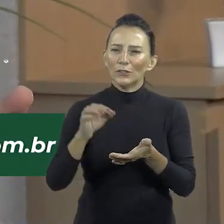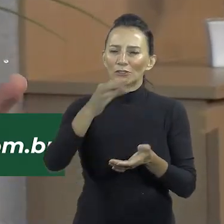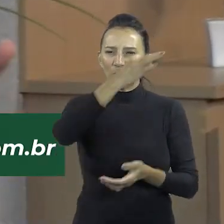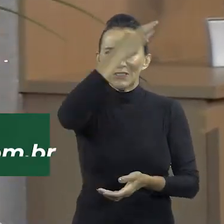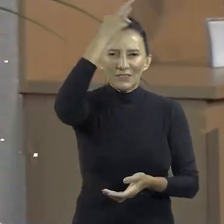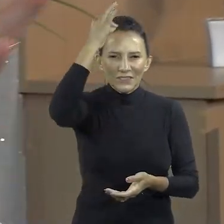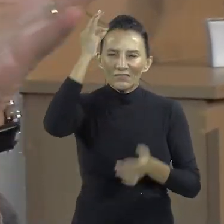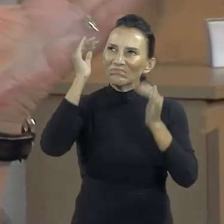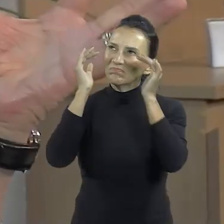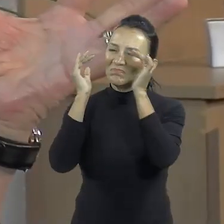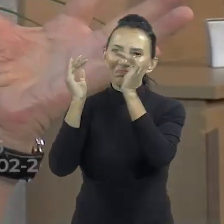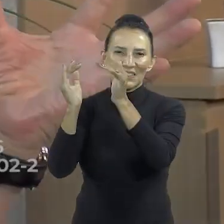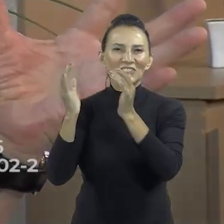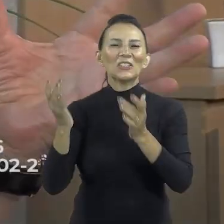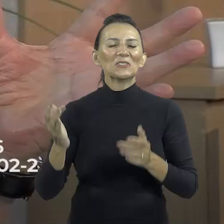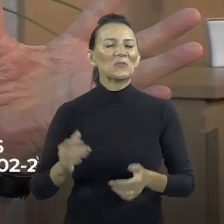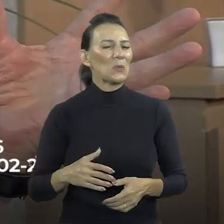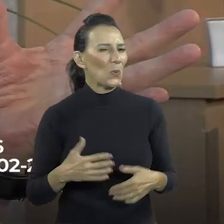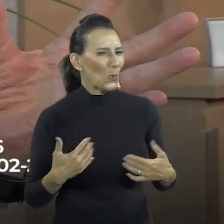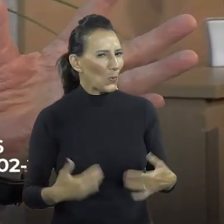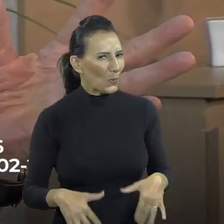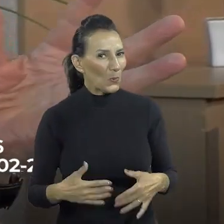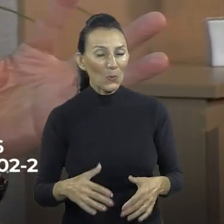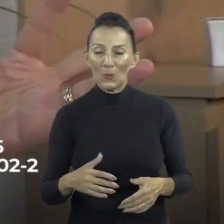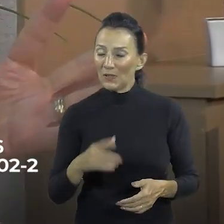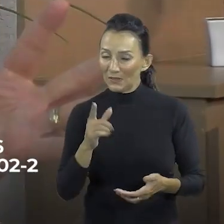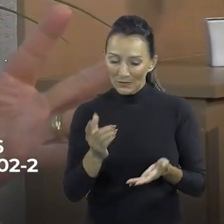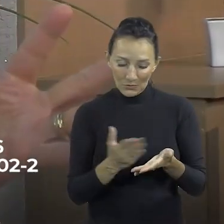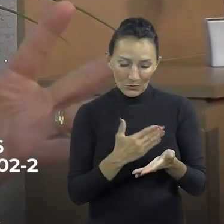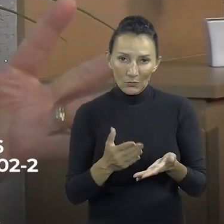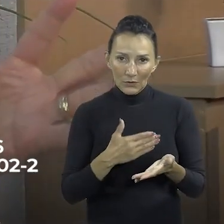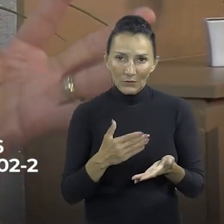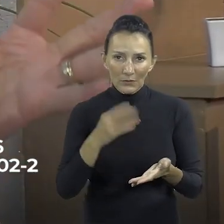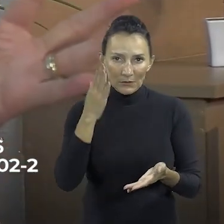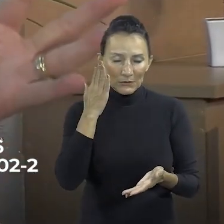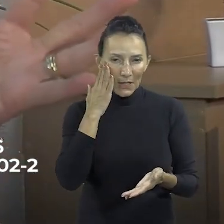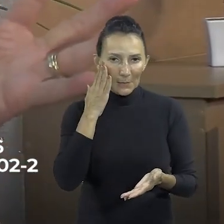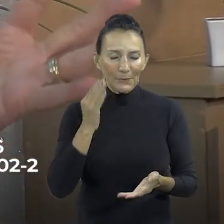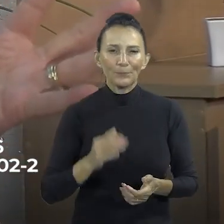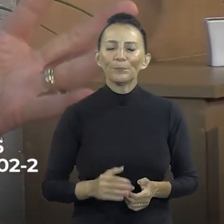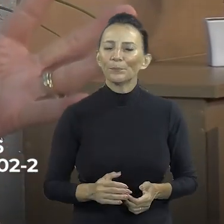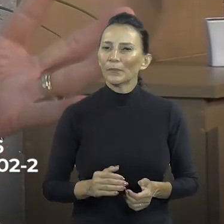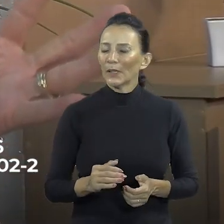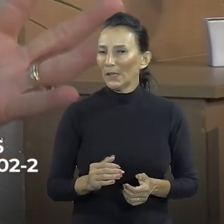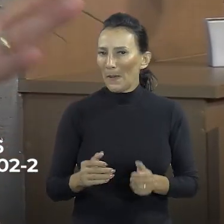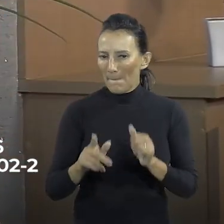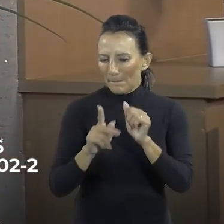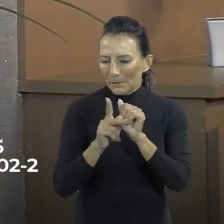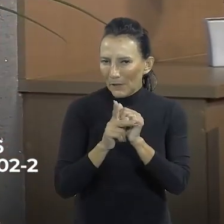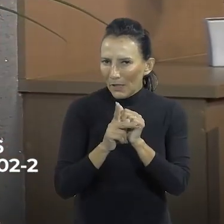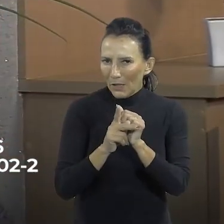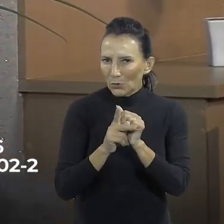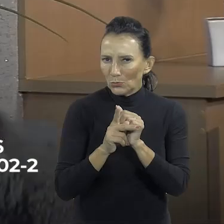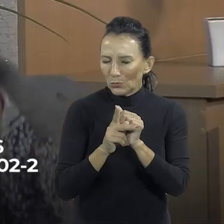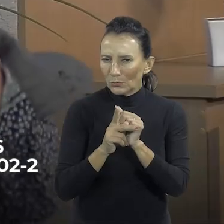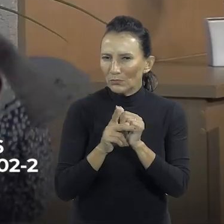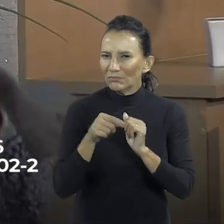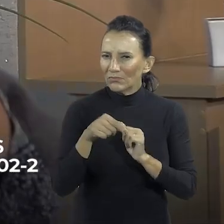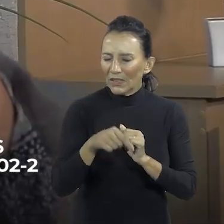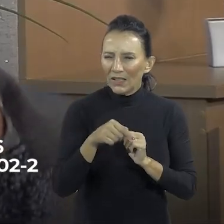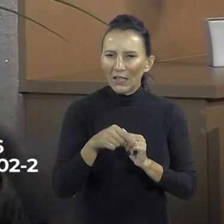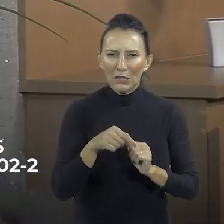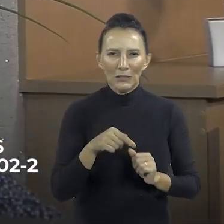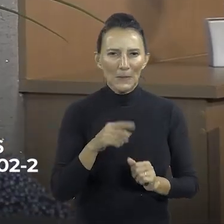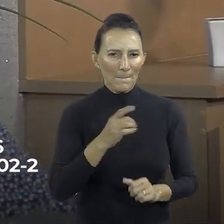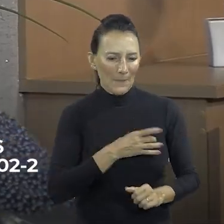Pedro. Antes dele ser cheio do Espírito Santo, um covarde, uma pessoa interesseira, e depois que ele foi